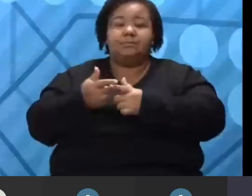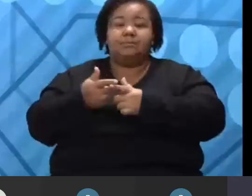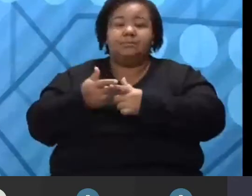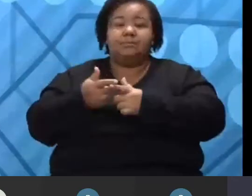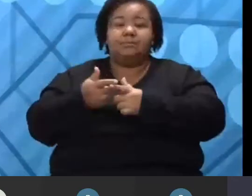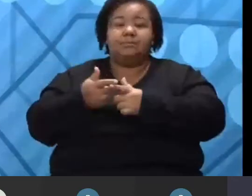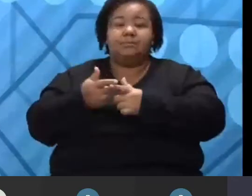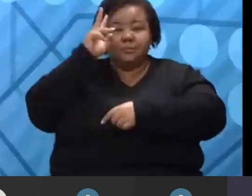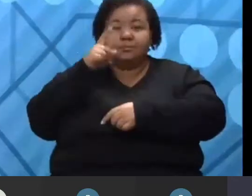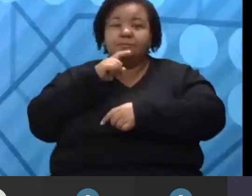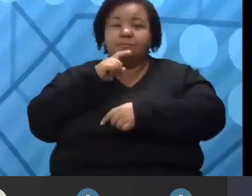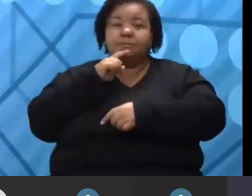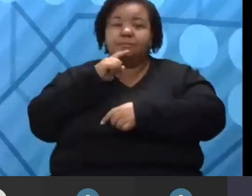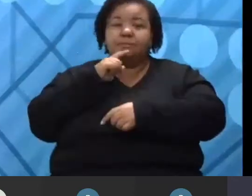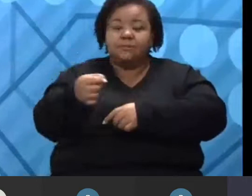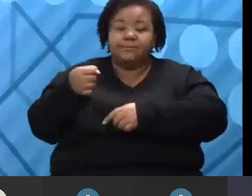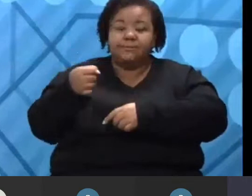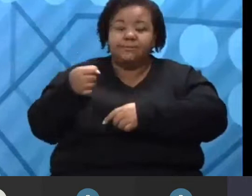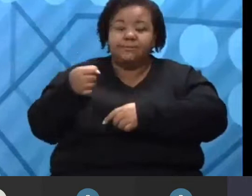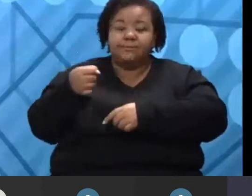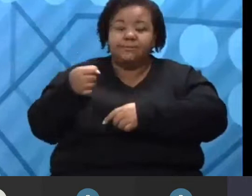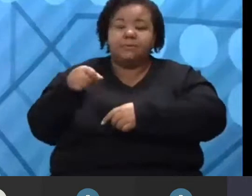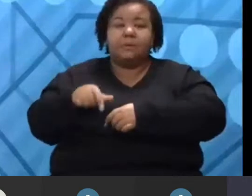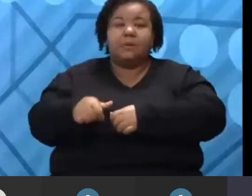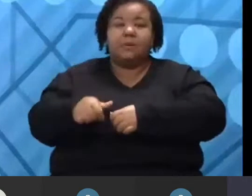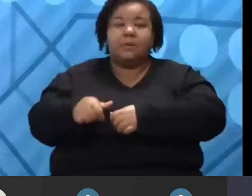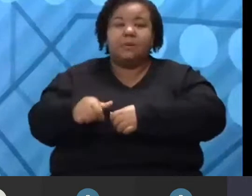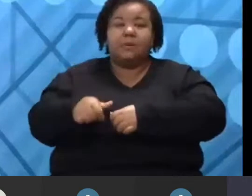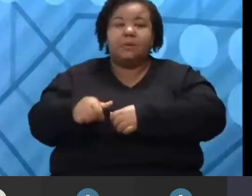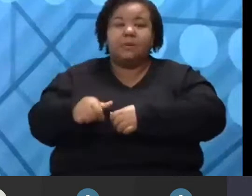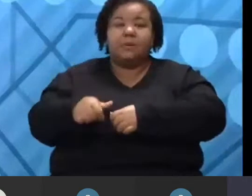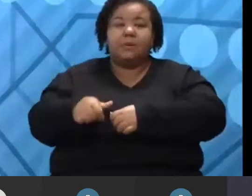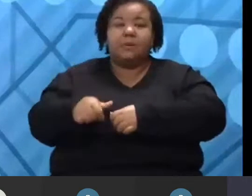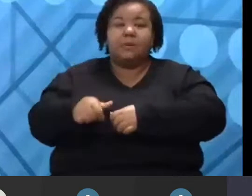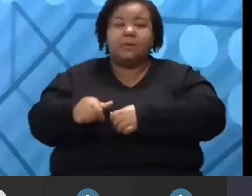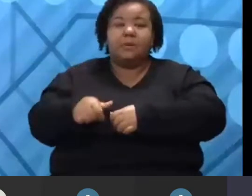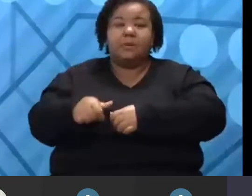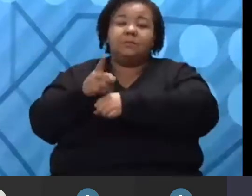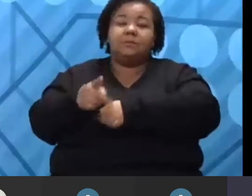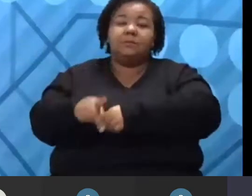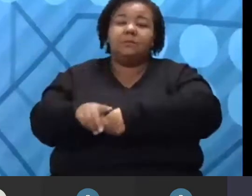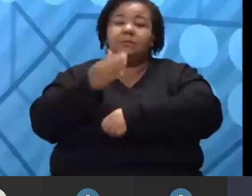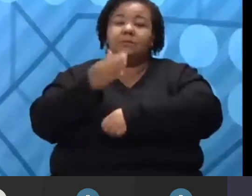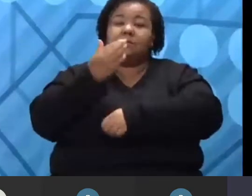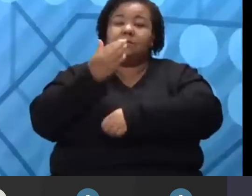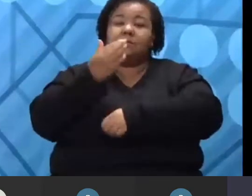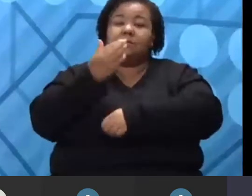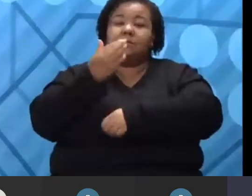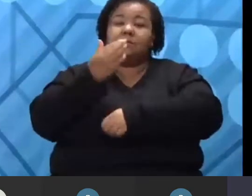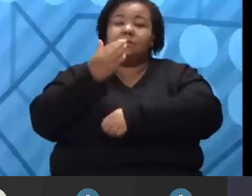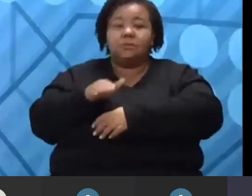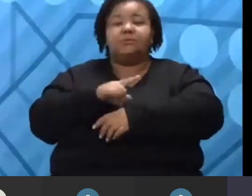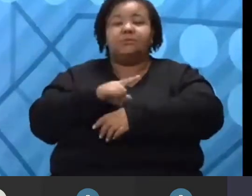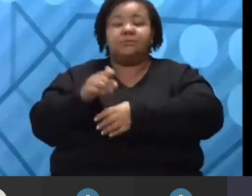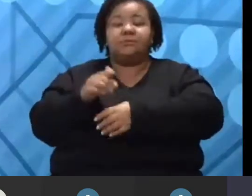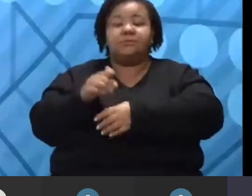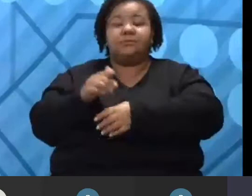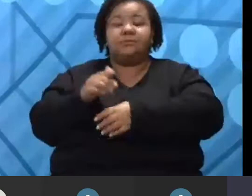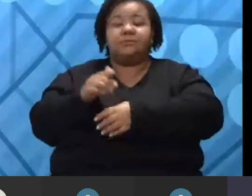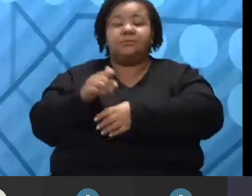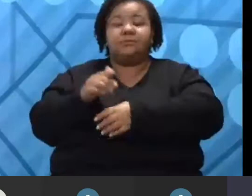geladeira ela seja um ambiente ótimo para a conservação de alimentos e de meio de cultura, existem bactérias presentes